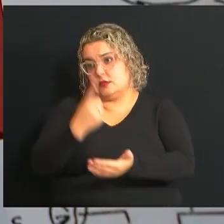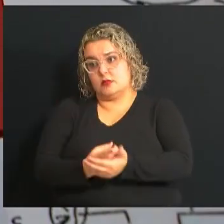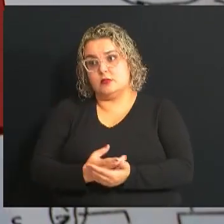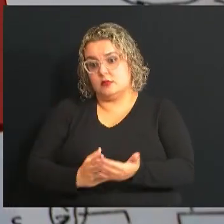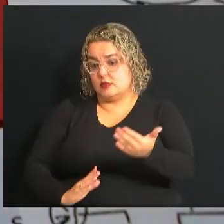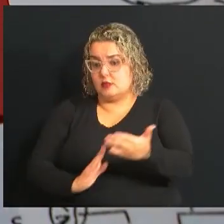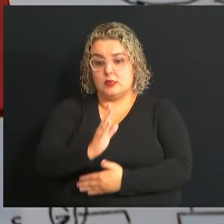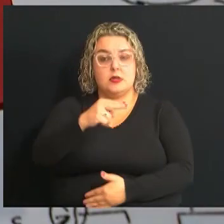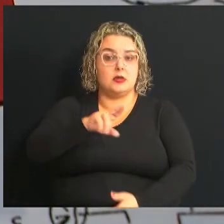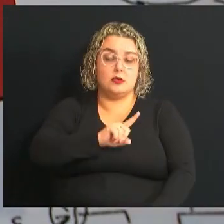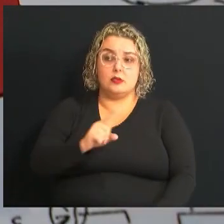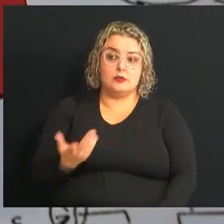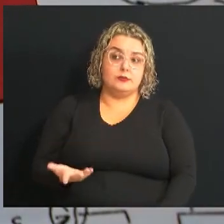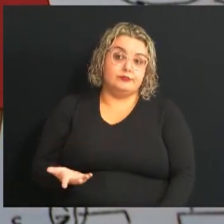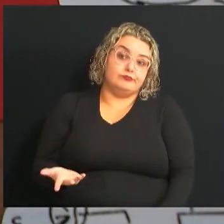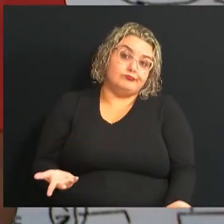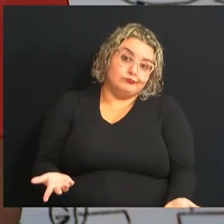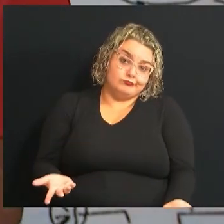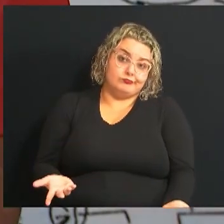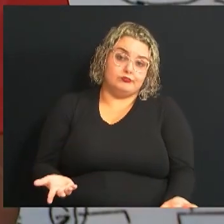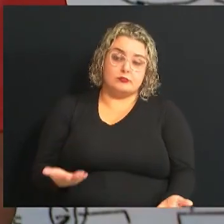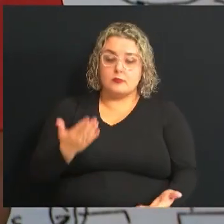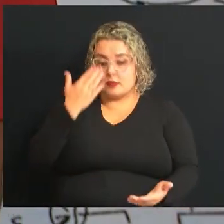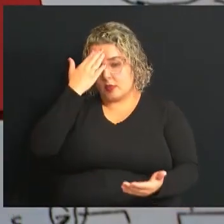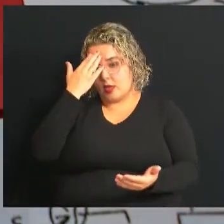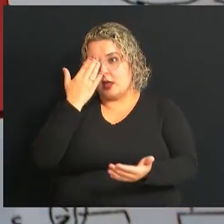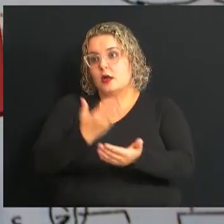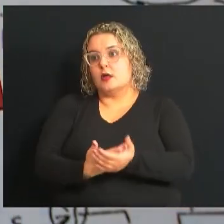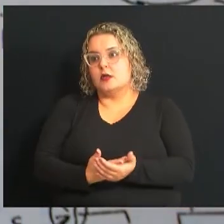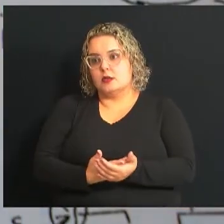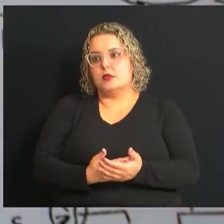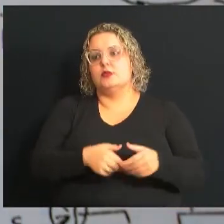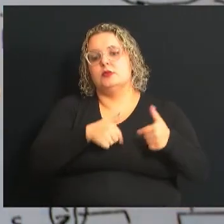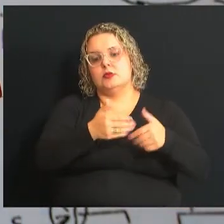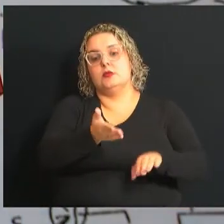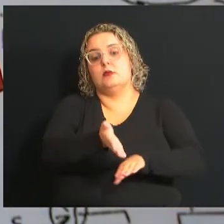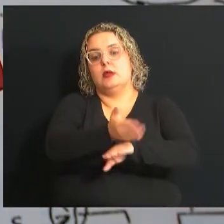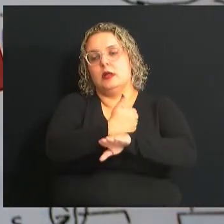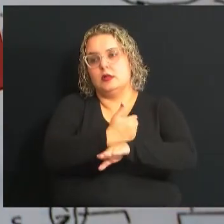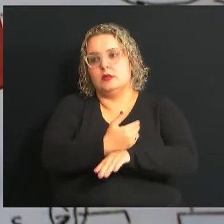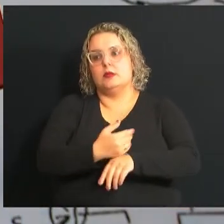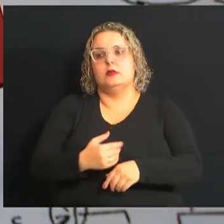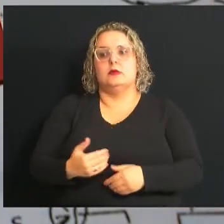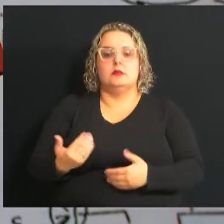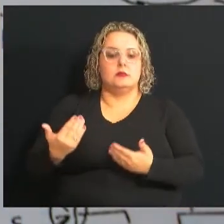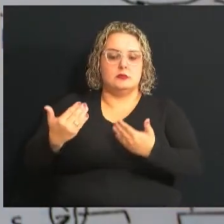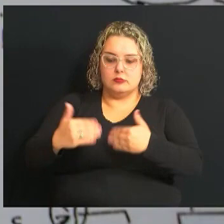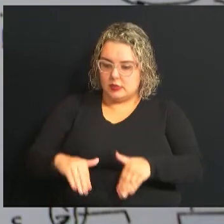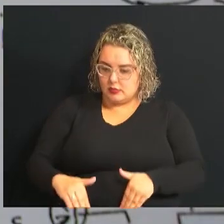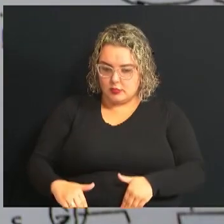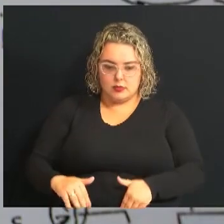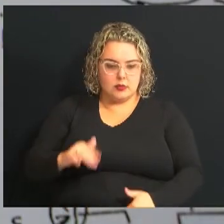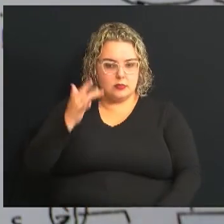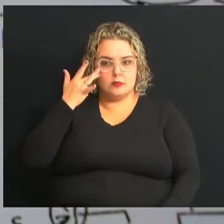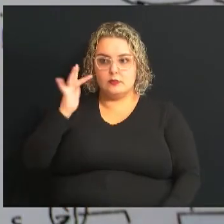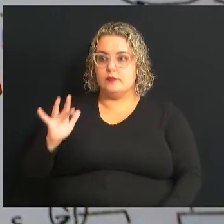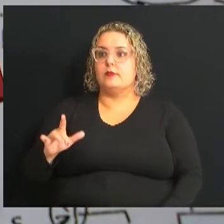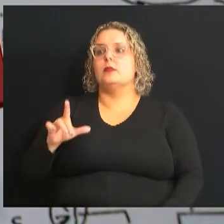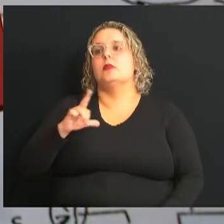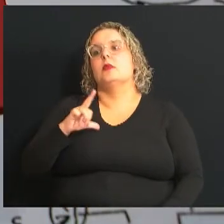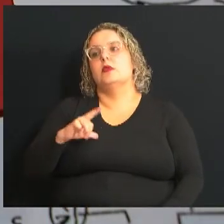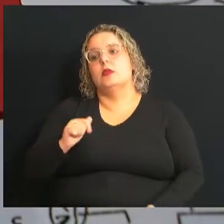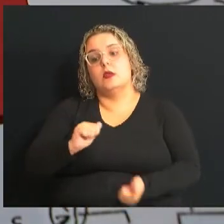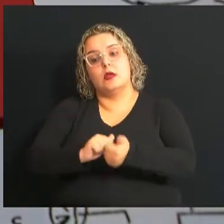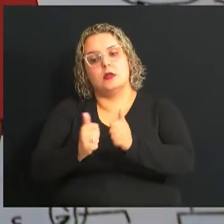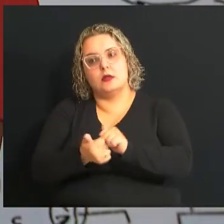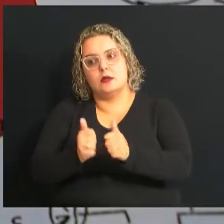não. Então, assim, acredita no que foi feito, se cair aquela coisa que você não sabe, você tem um jogo de cintura, você